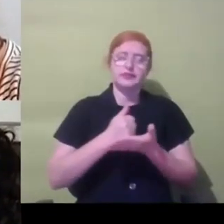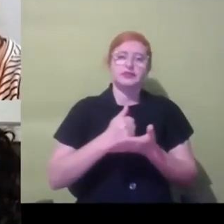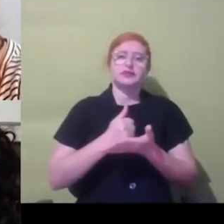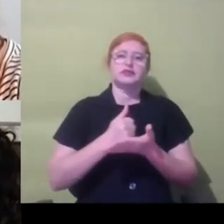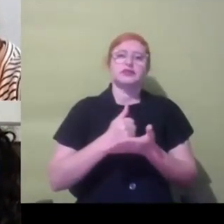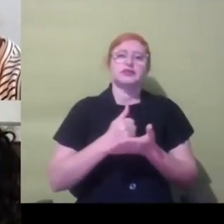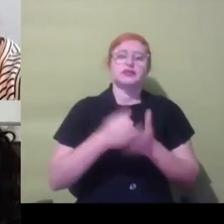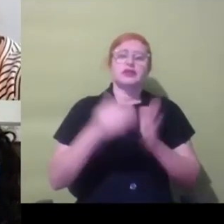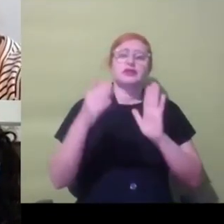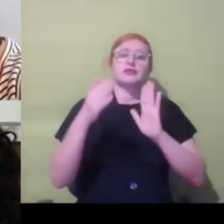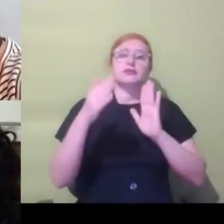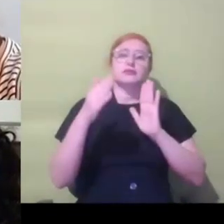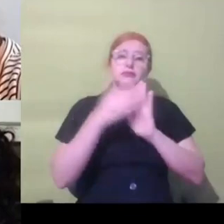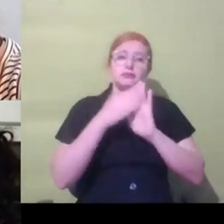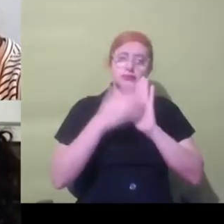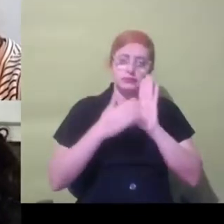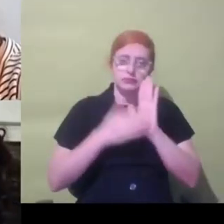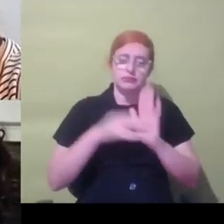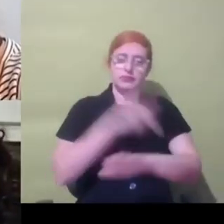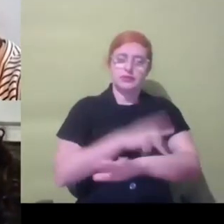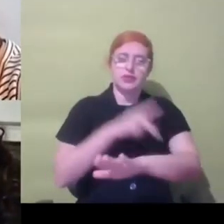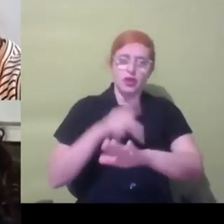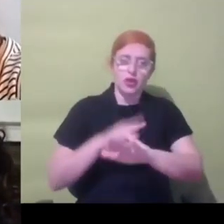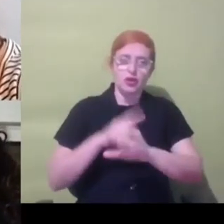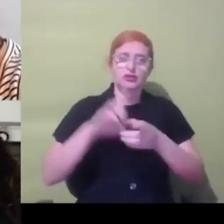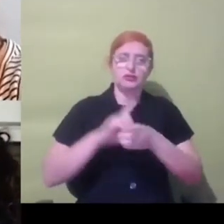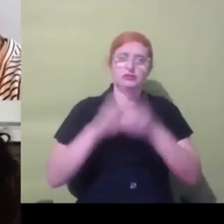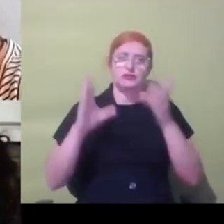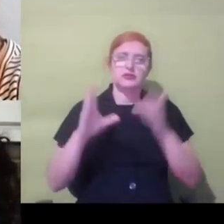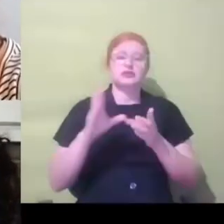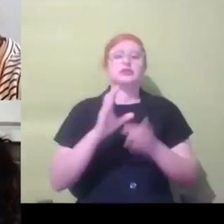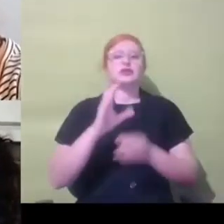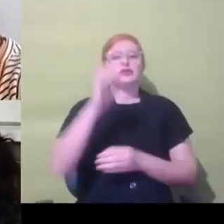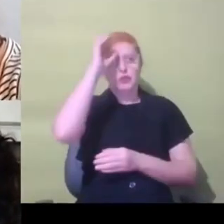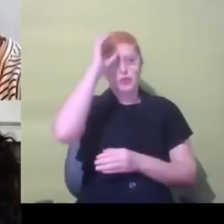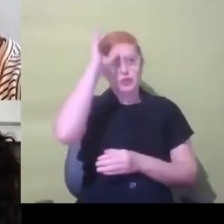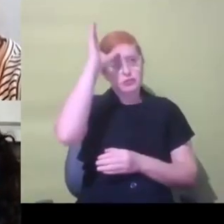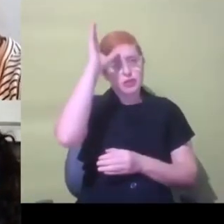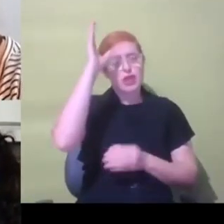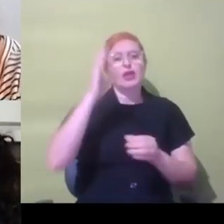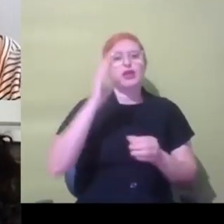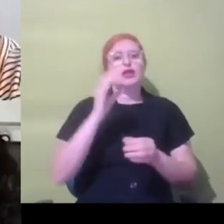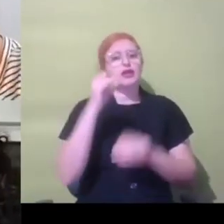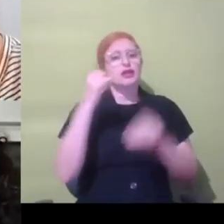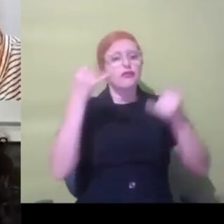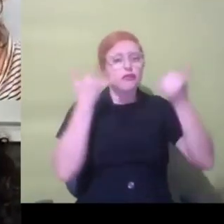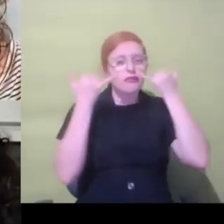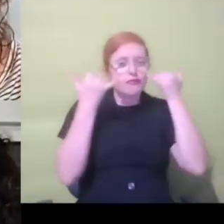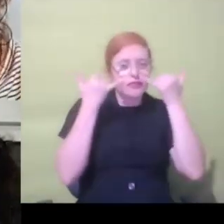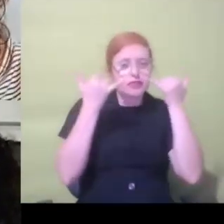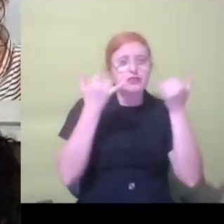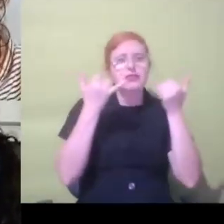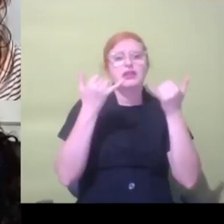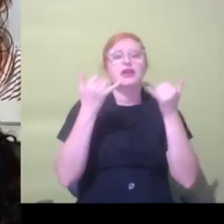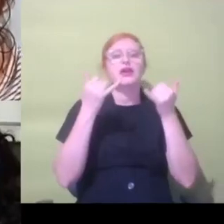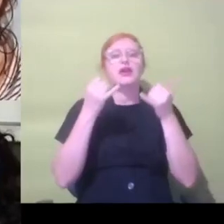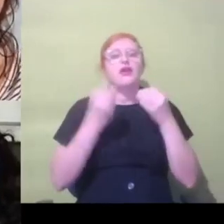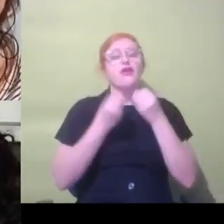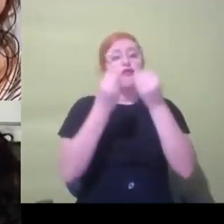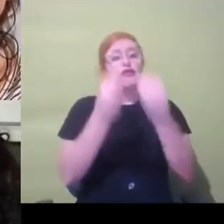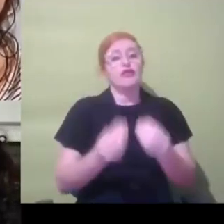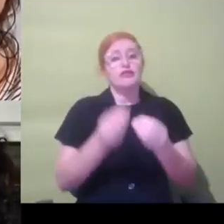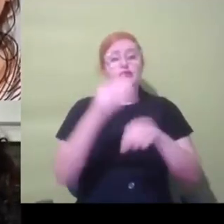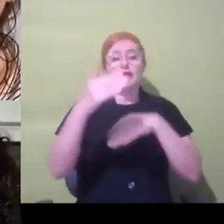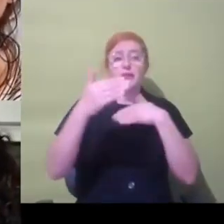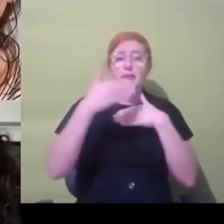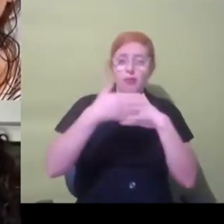nesses princípios pedagógicos, que é a democratização do conhecimento, da informação, de oferecer